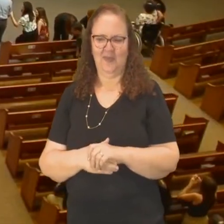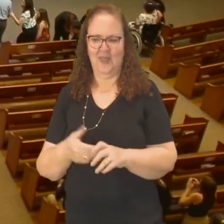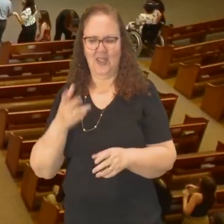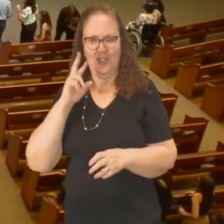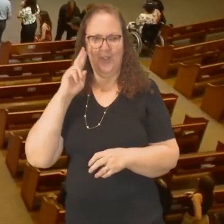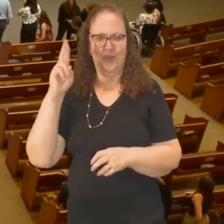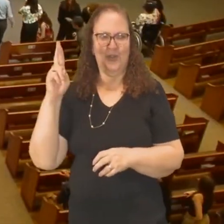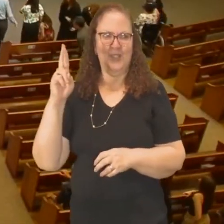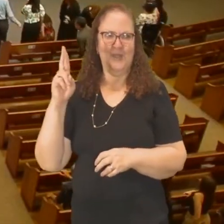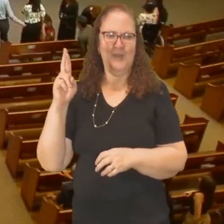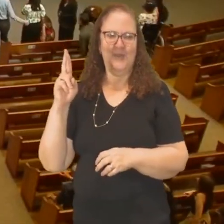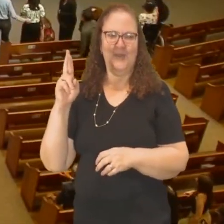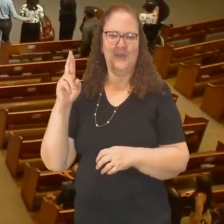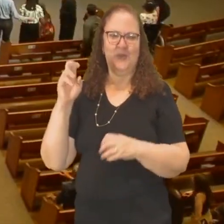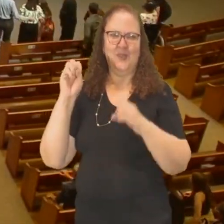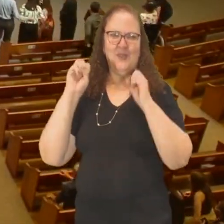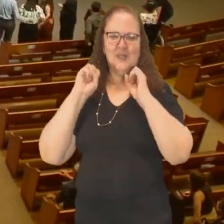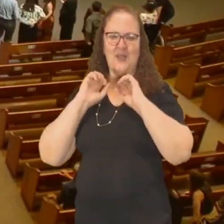nos abençoe.